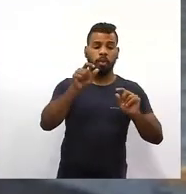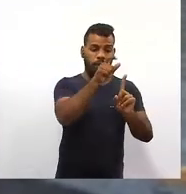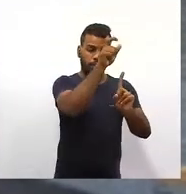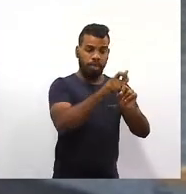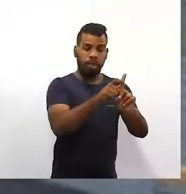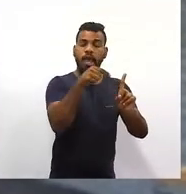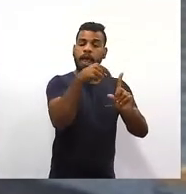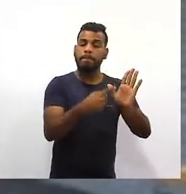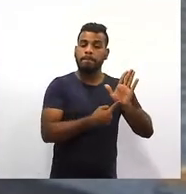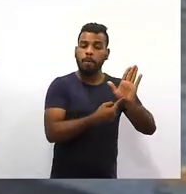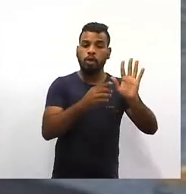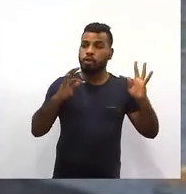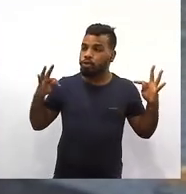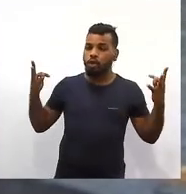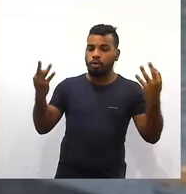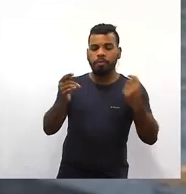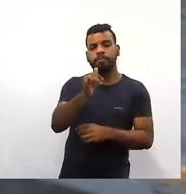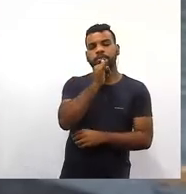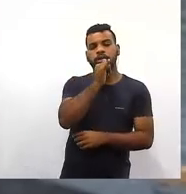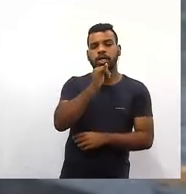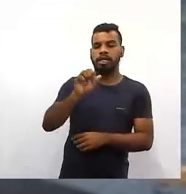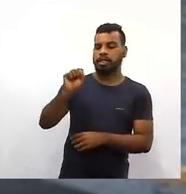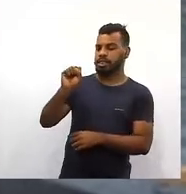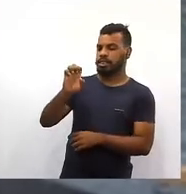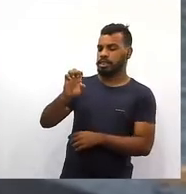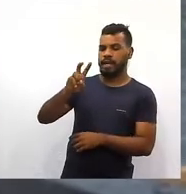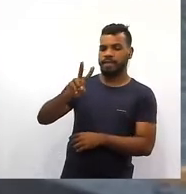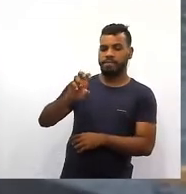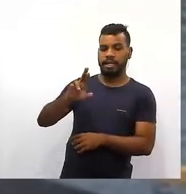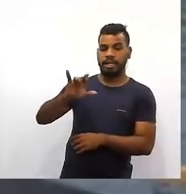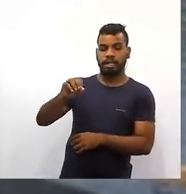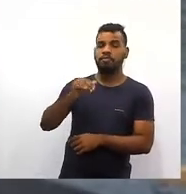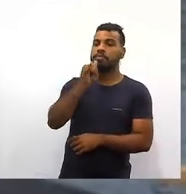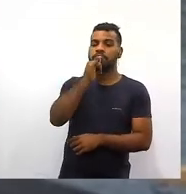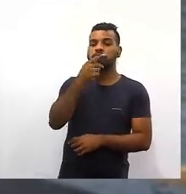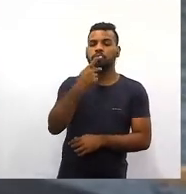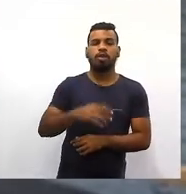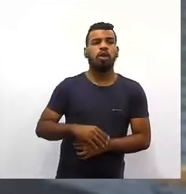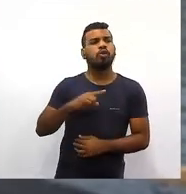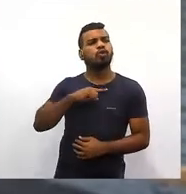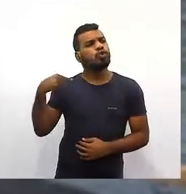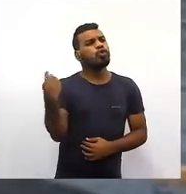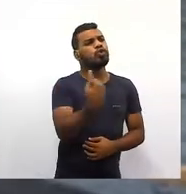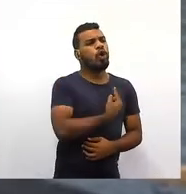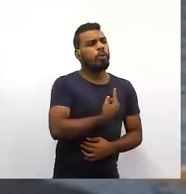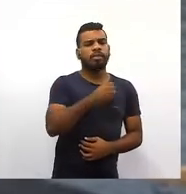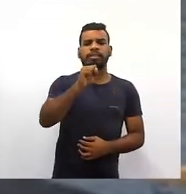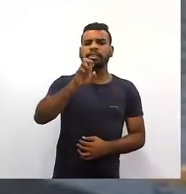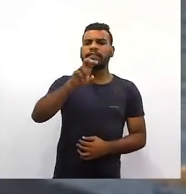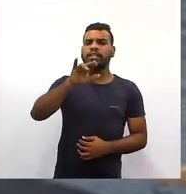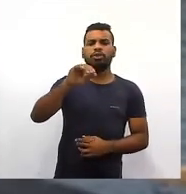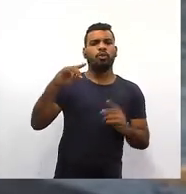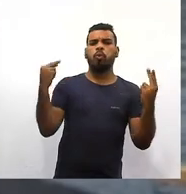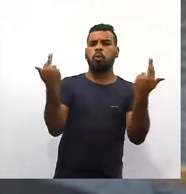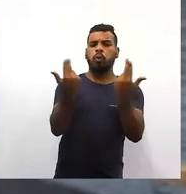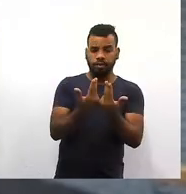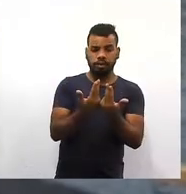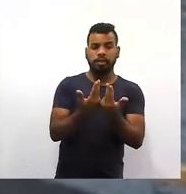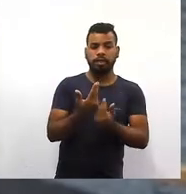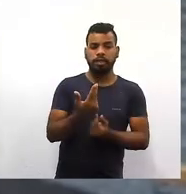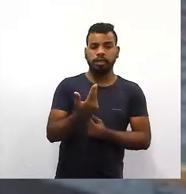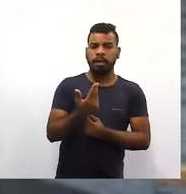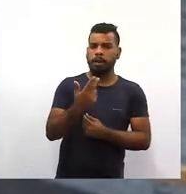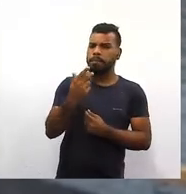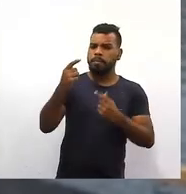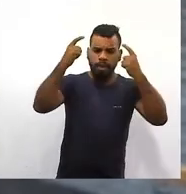coletividade. Quando Severino Retirante diz: somos muitos severinos, iguais em tudo na vida, com a mesma cabeça